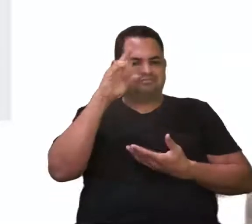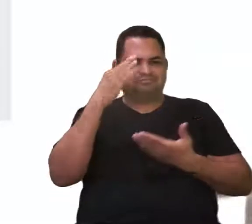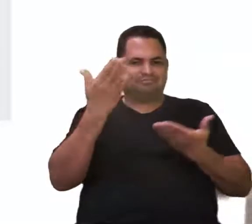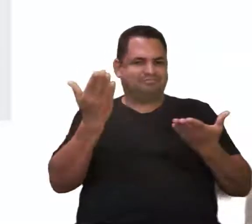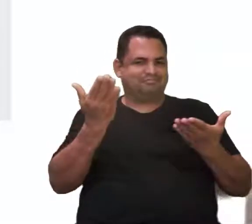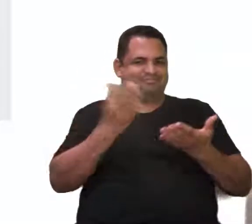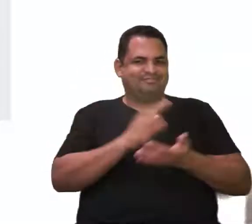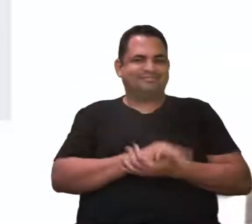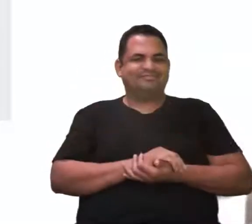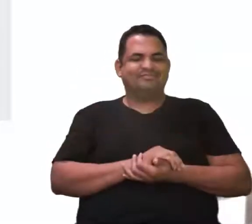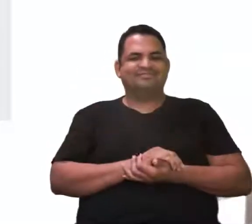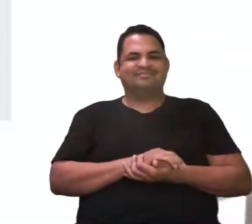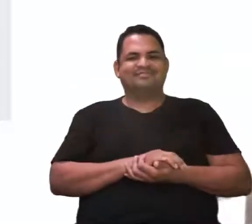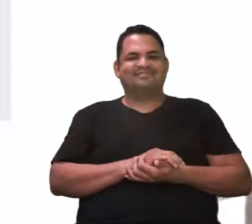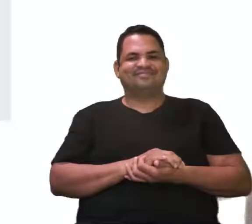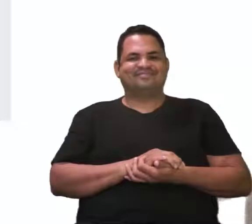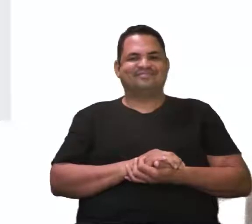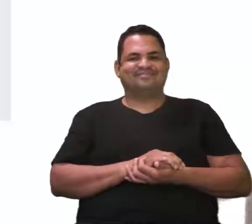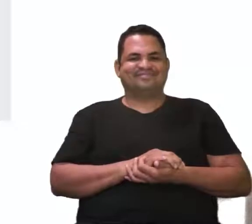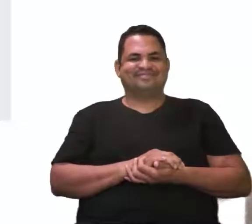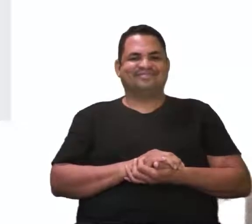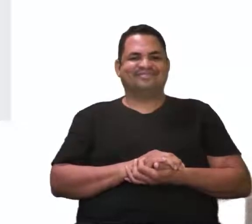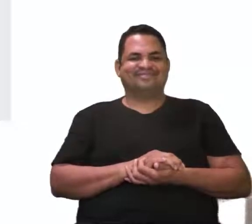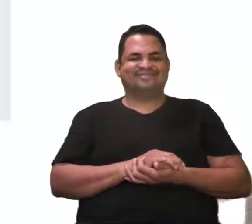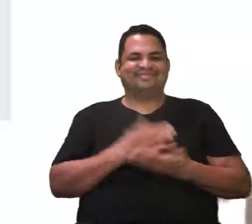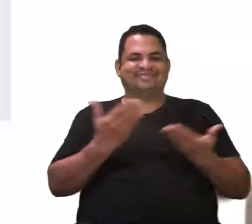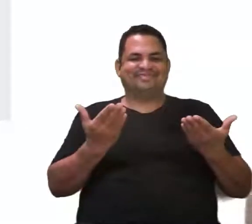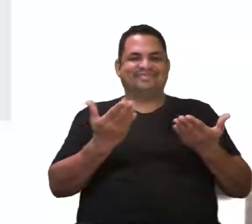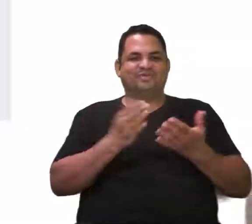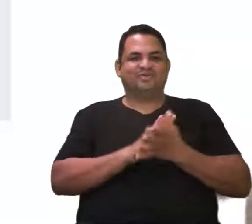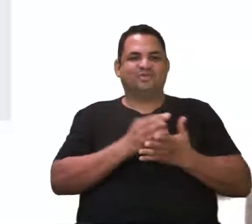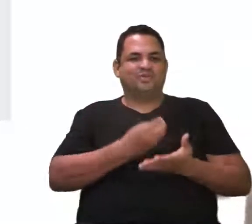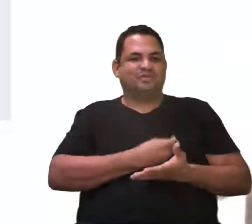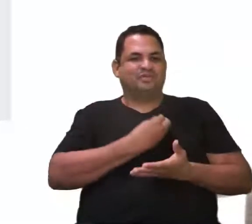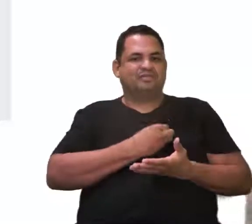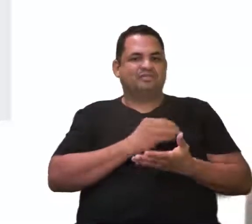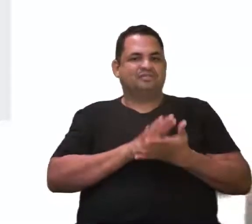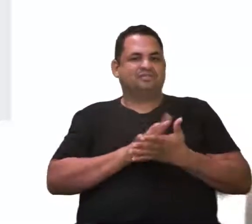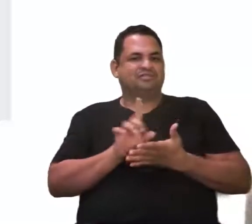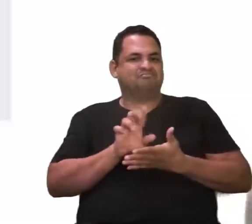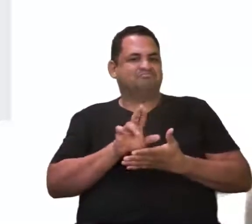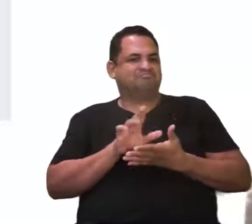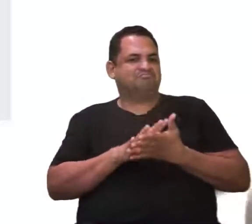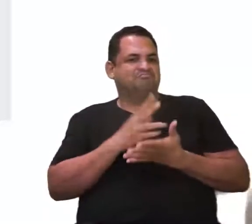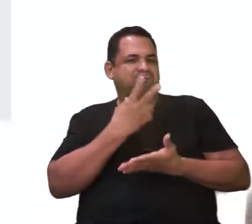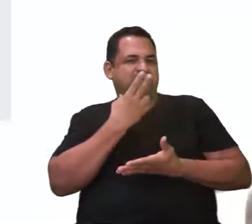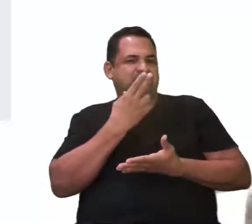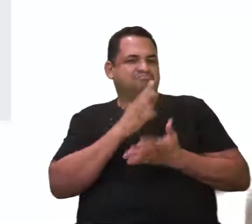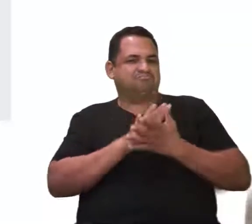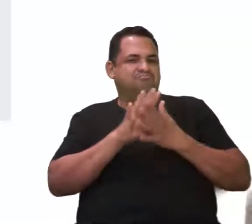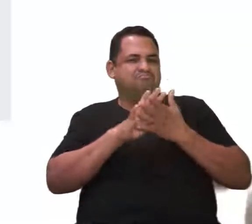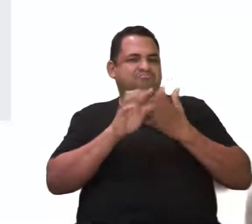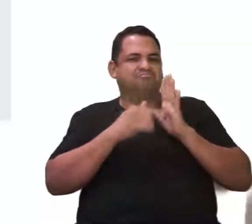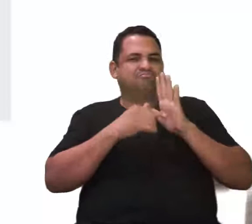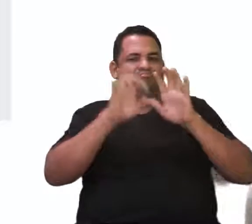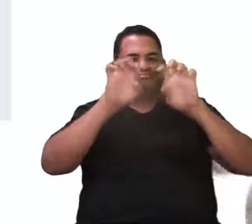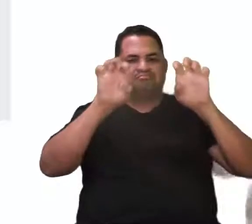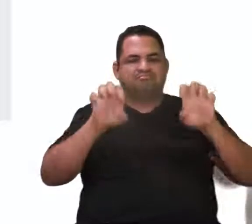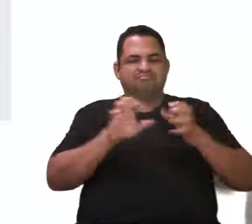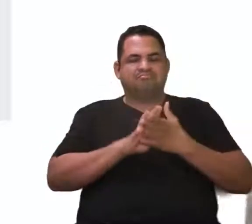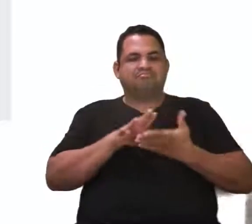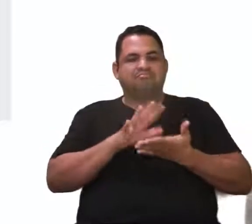Samir? Eu acho que é o Phelps, né? Também não está lembrando. Quando organismos não intimamente aparentados apresentam